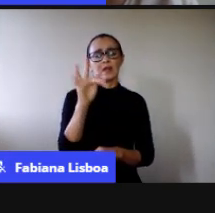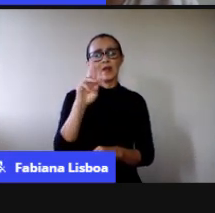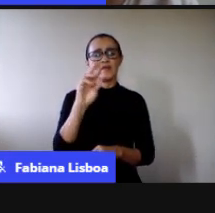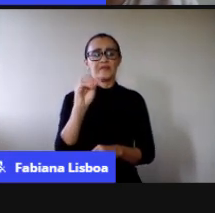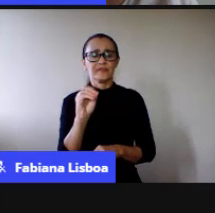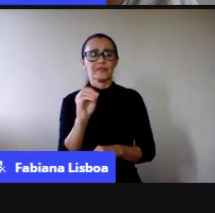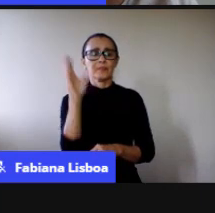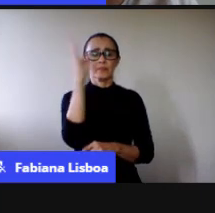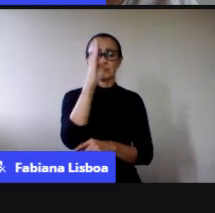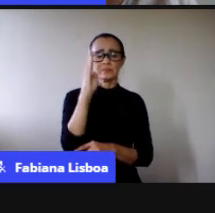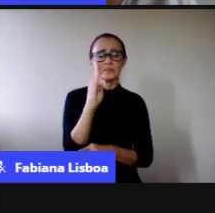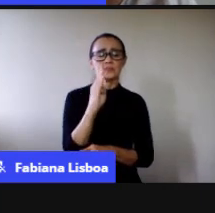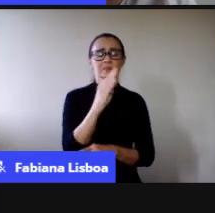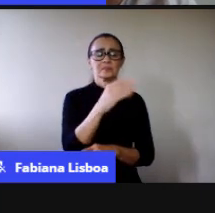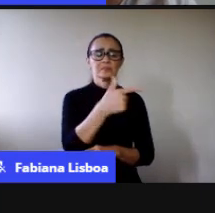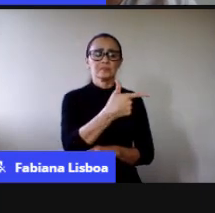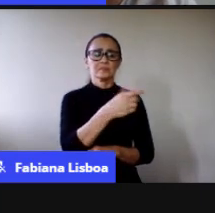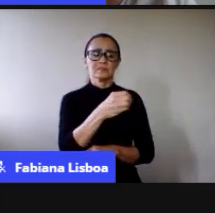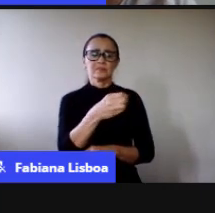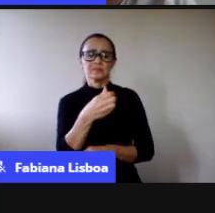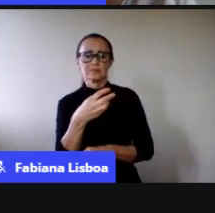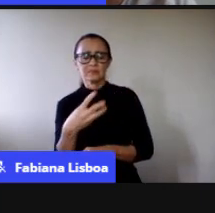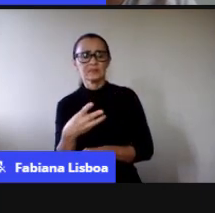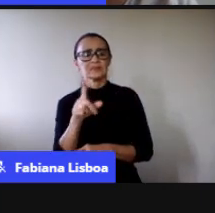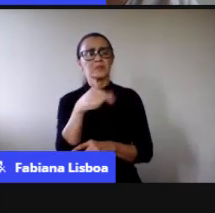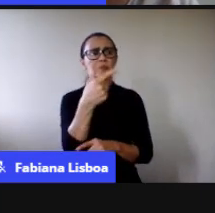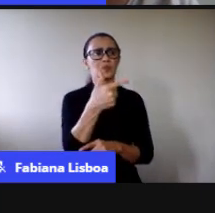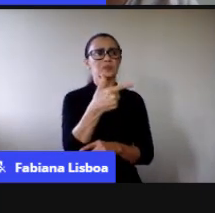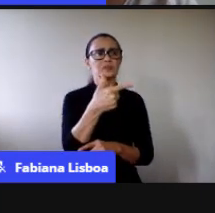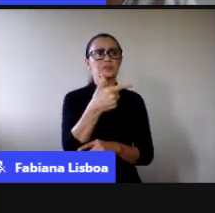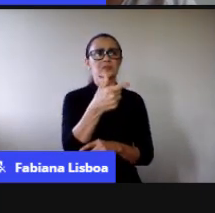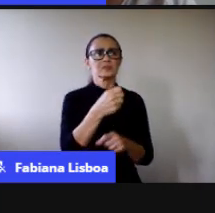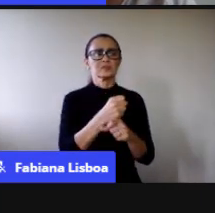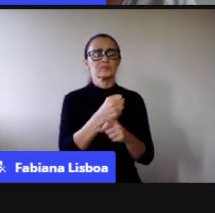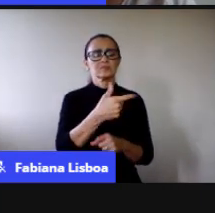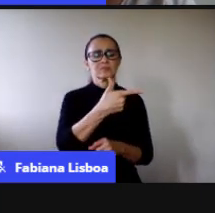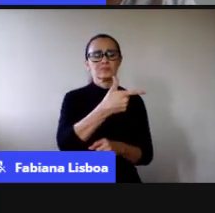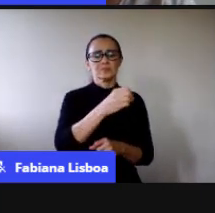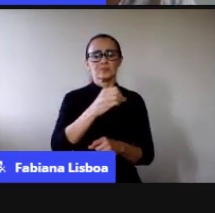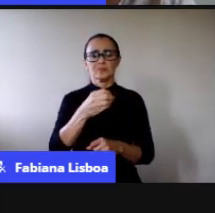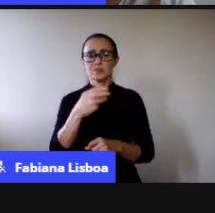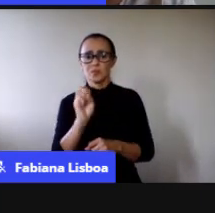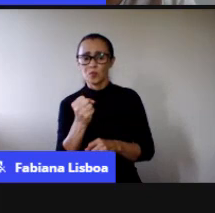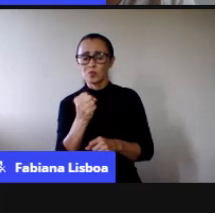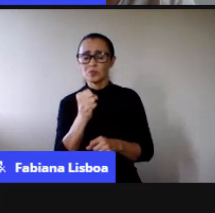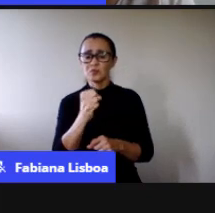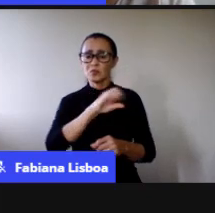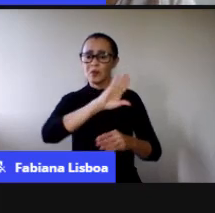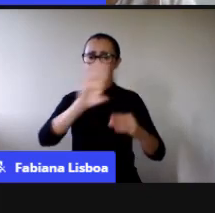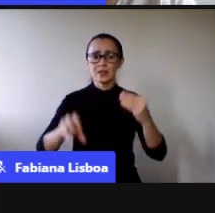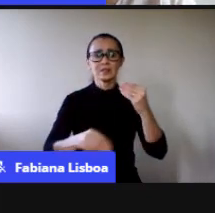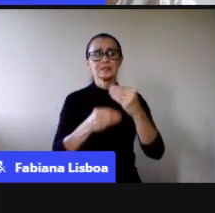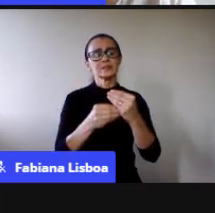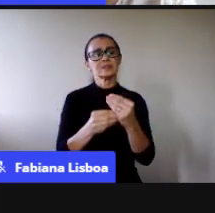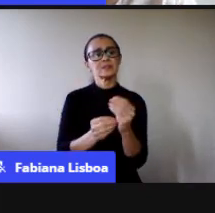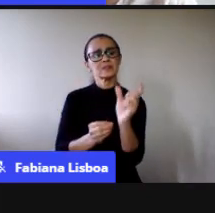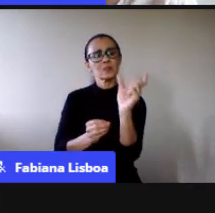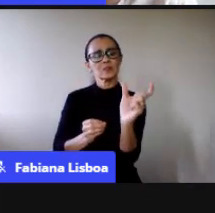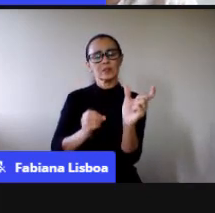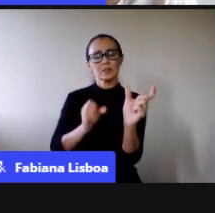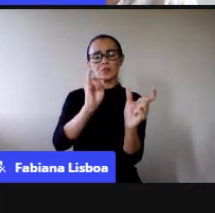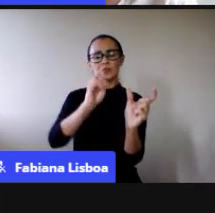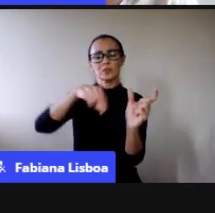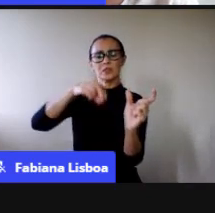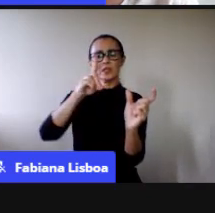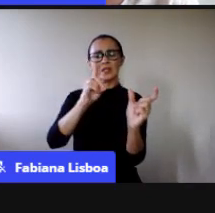2003, aí depois, em 2008, acrescenta o termo indígena, né? Então, o que não